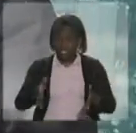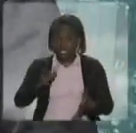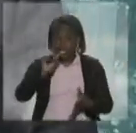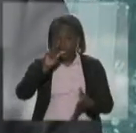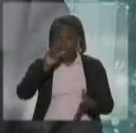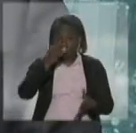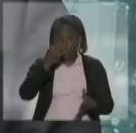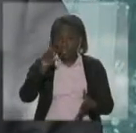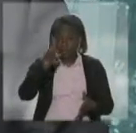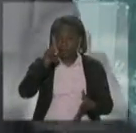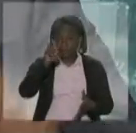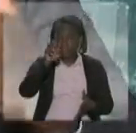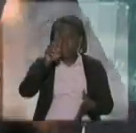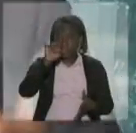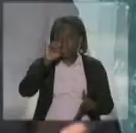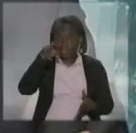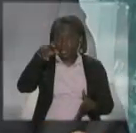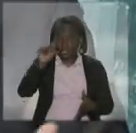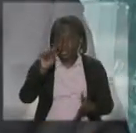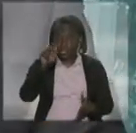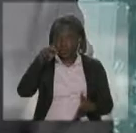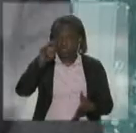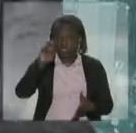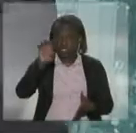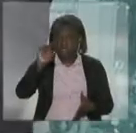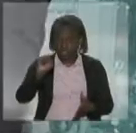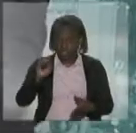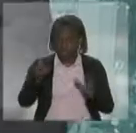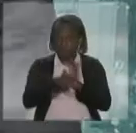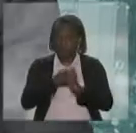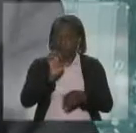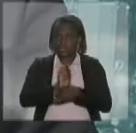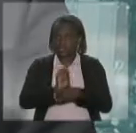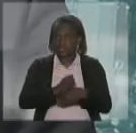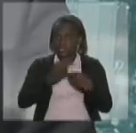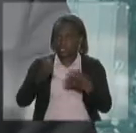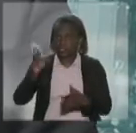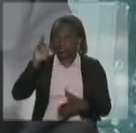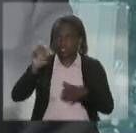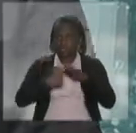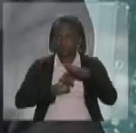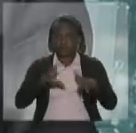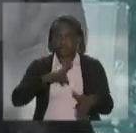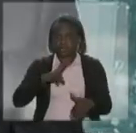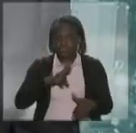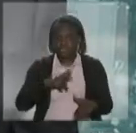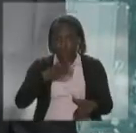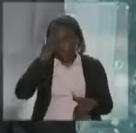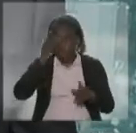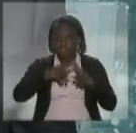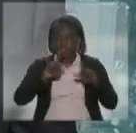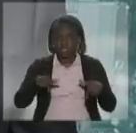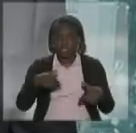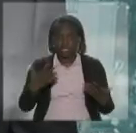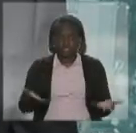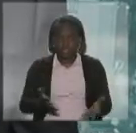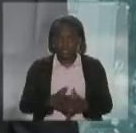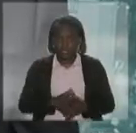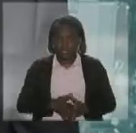nunes entregue estadual e entrega a gestão uma empresa privada e os servidores públicos